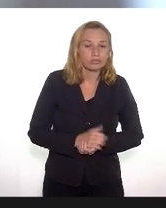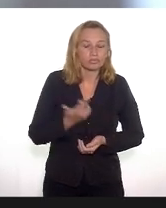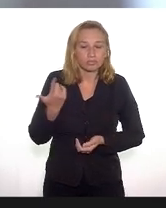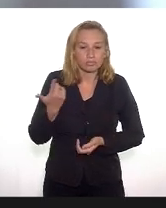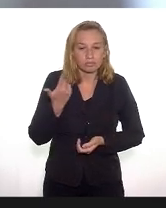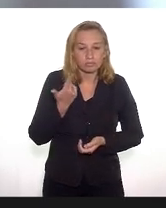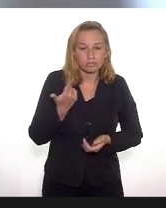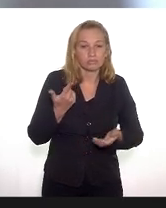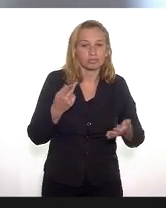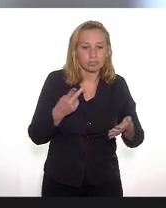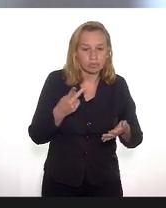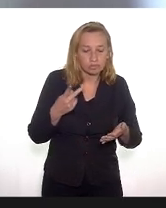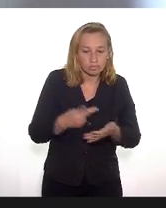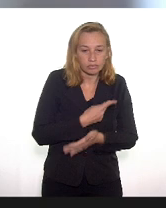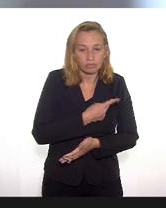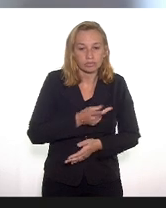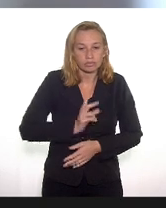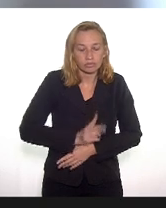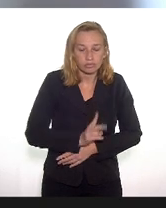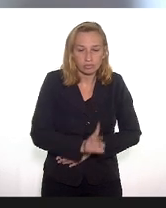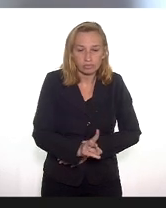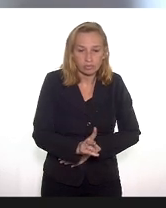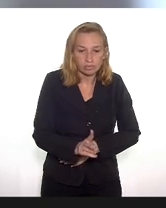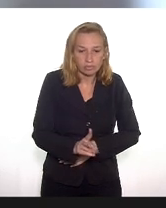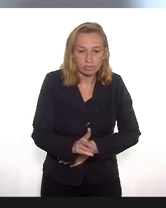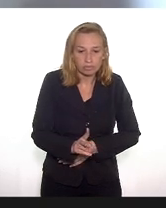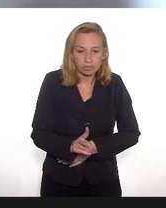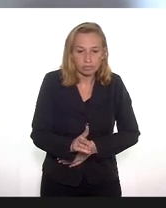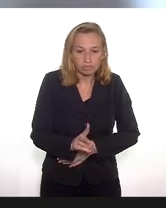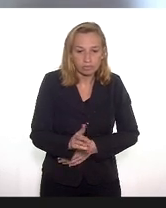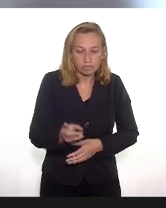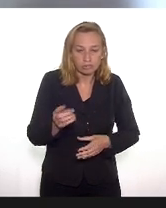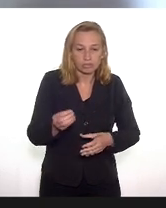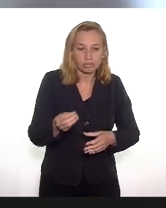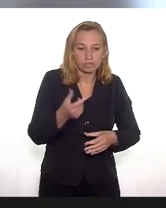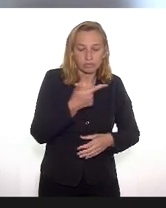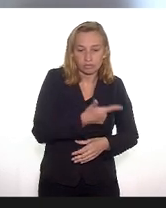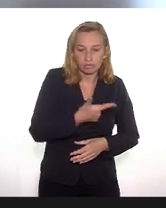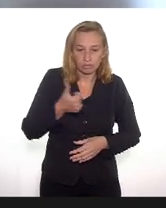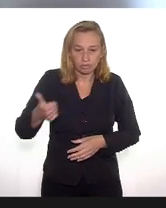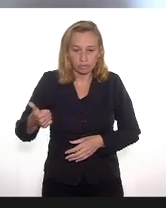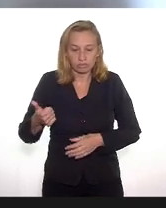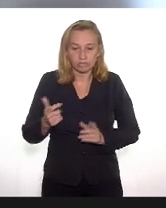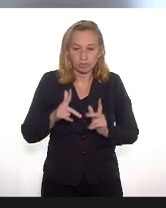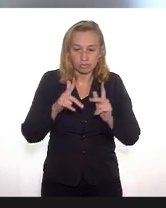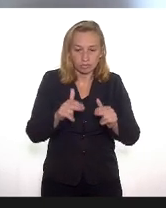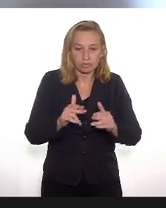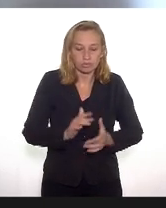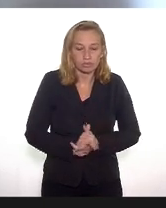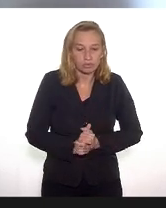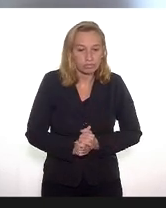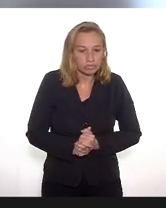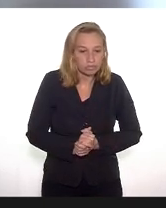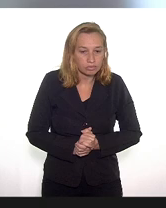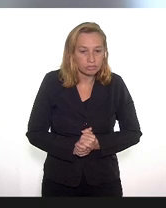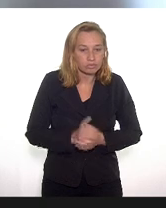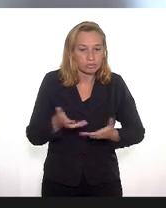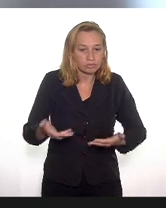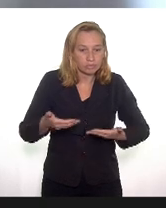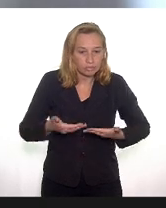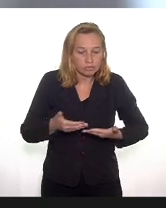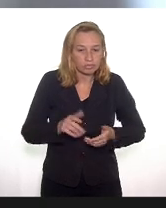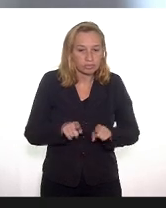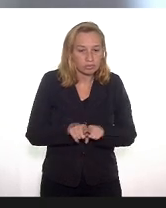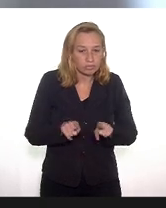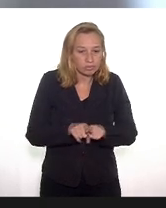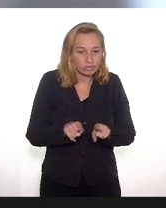que isso acontecesse e continuasse em 2021 da mesma forma. Queria convidar, né,